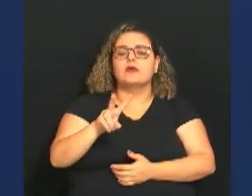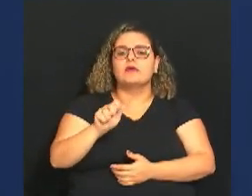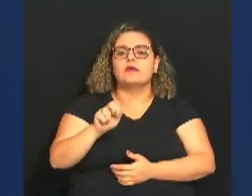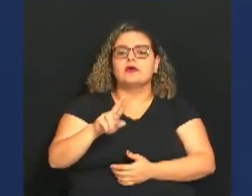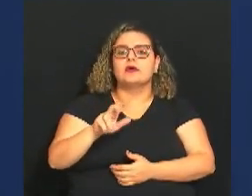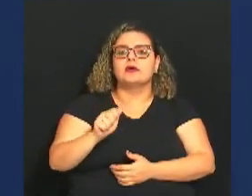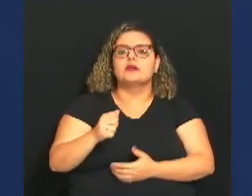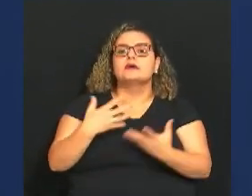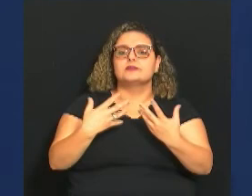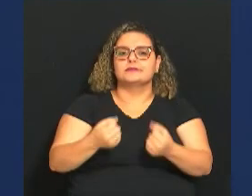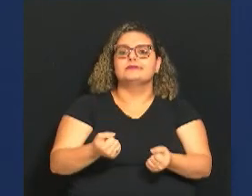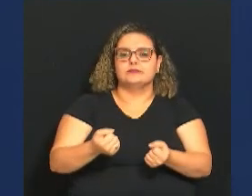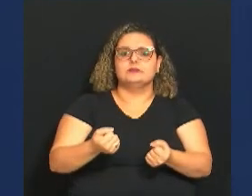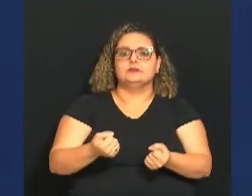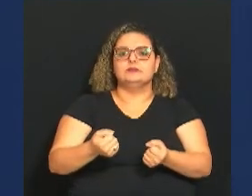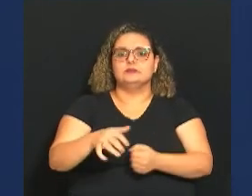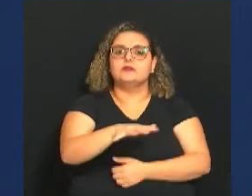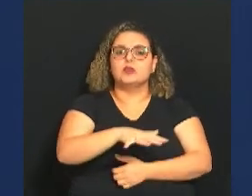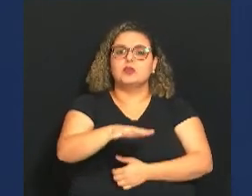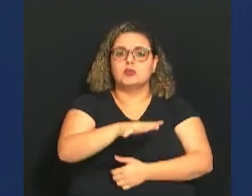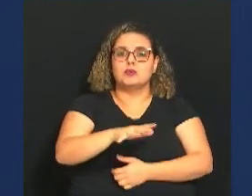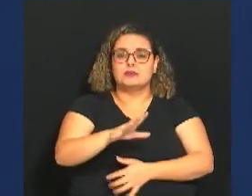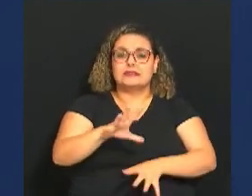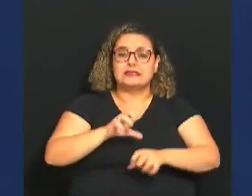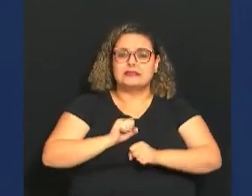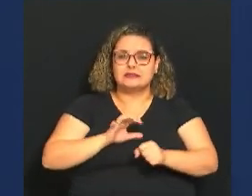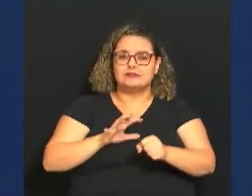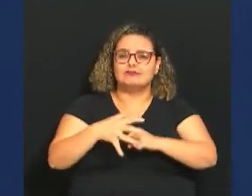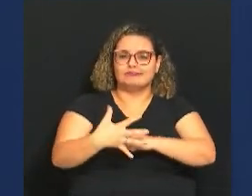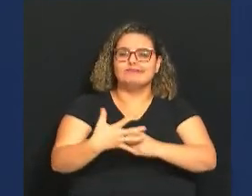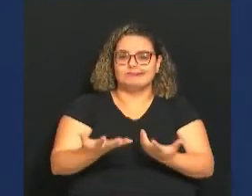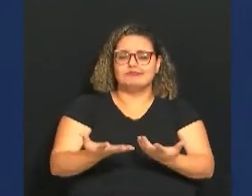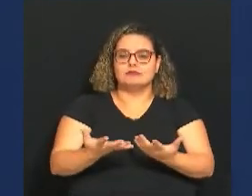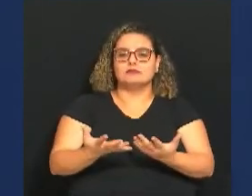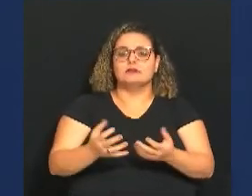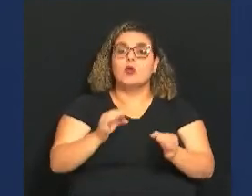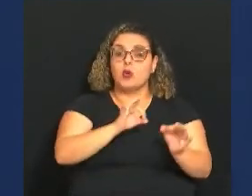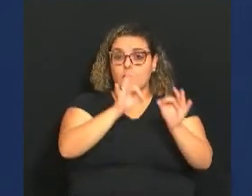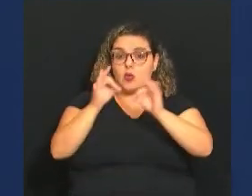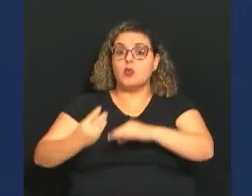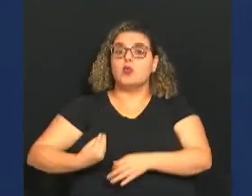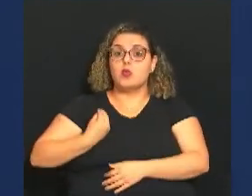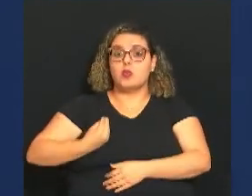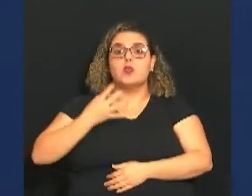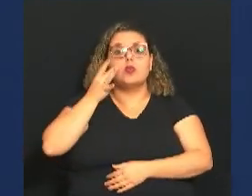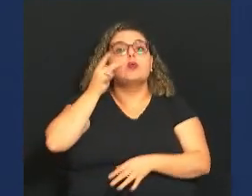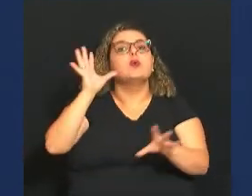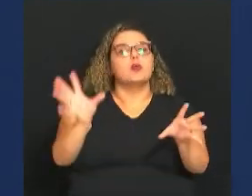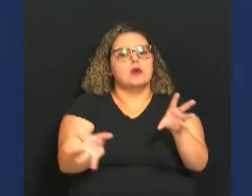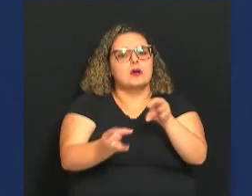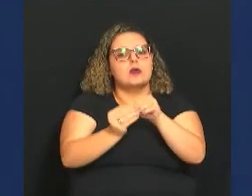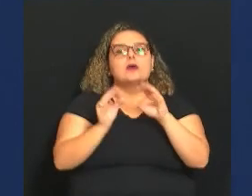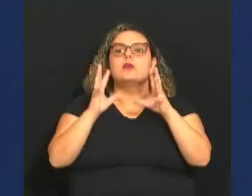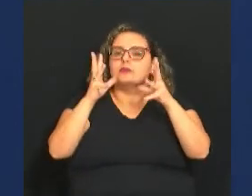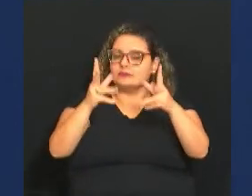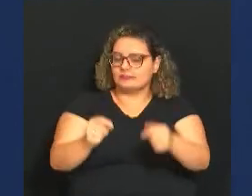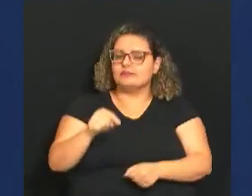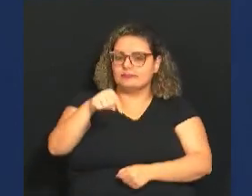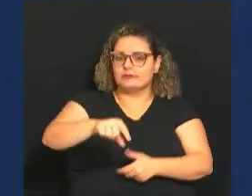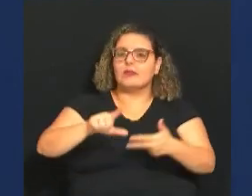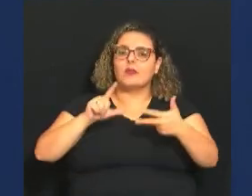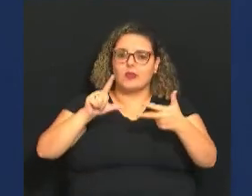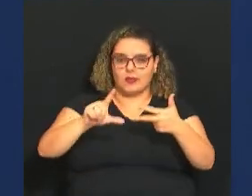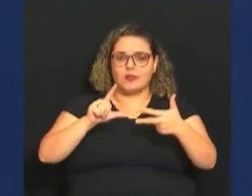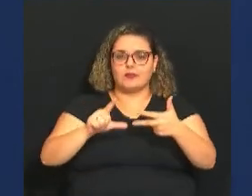dos estabelecimentos afetados pela pandemia. Você confere tudo ao vivo e um resumo do que acontece aqui no Legislativo